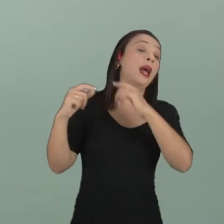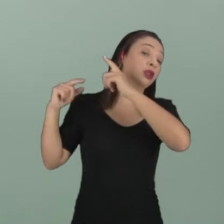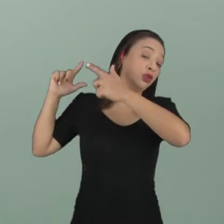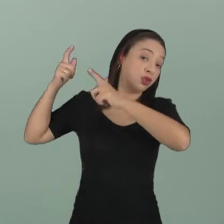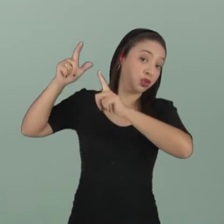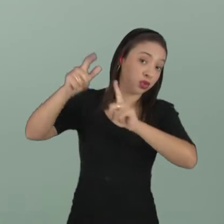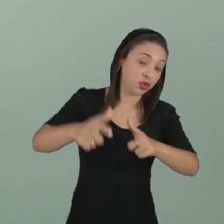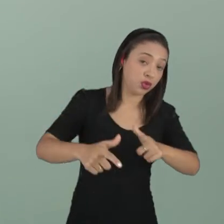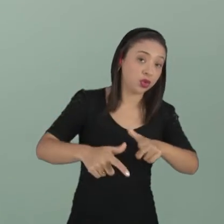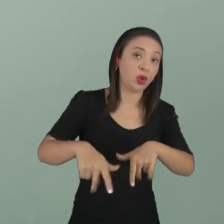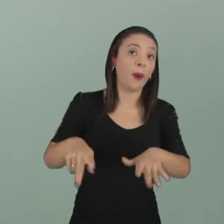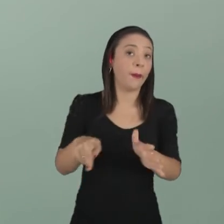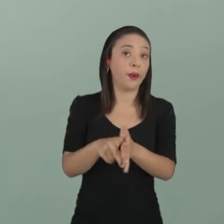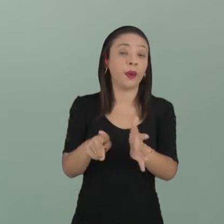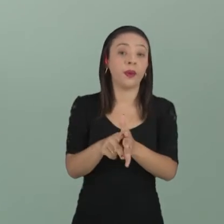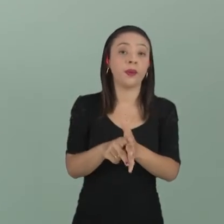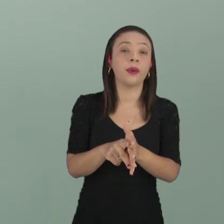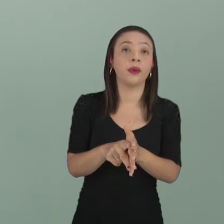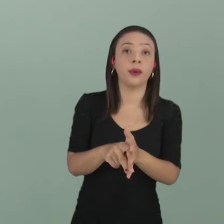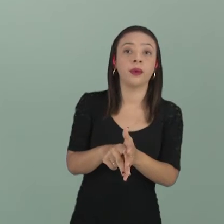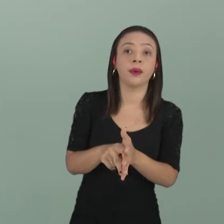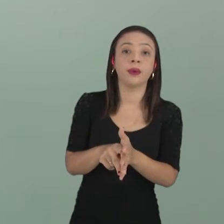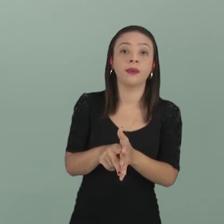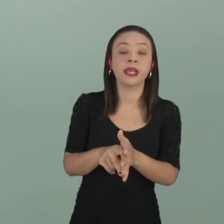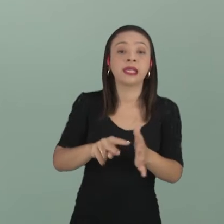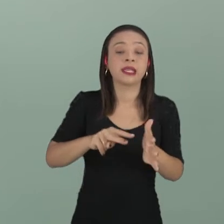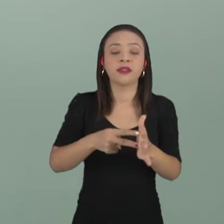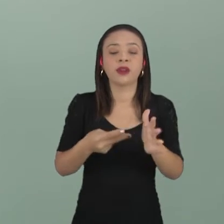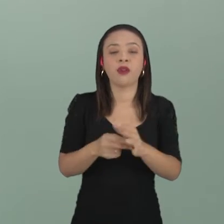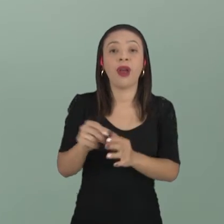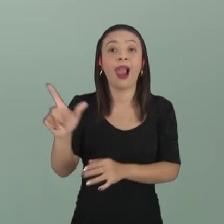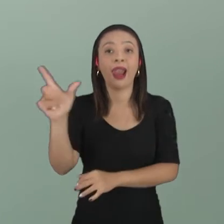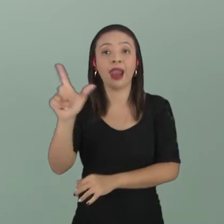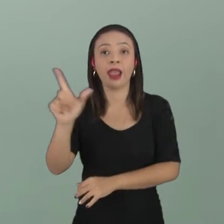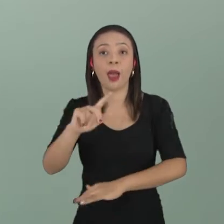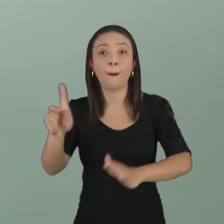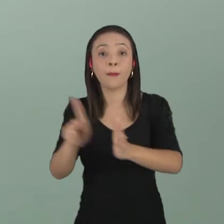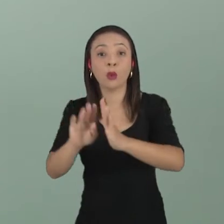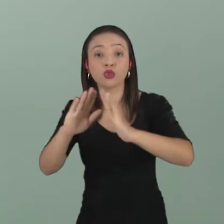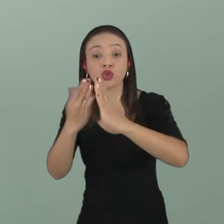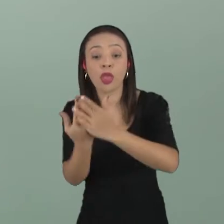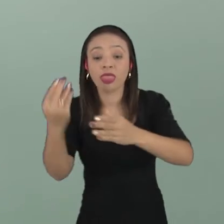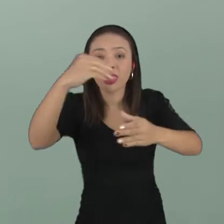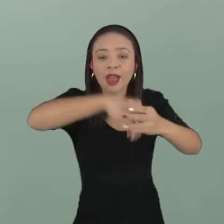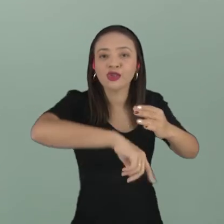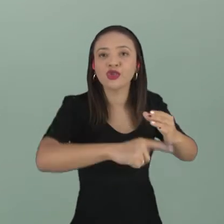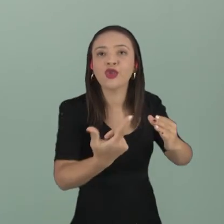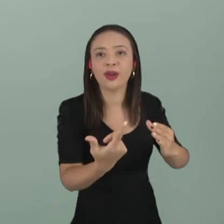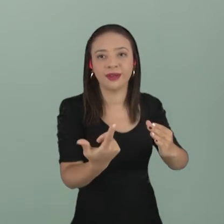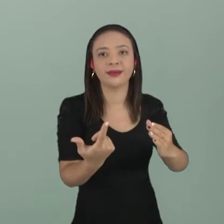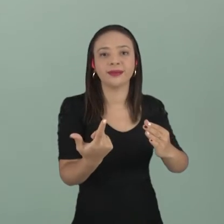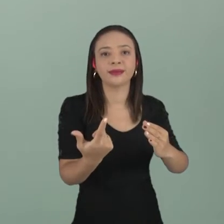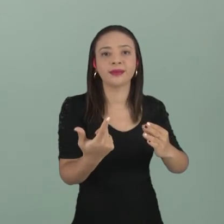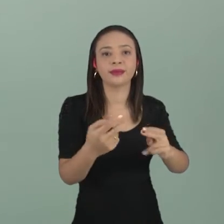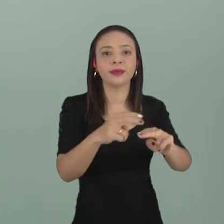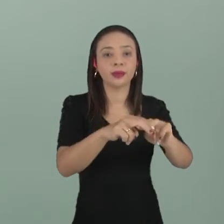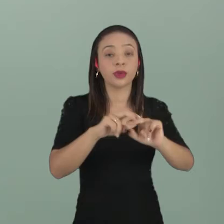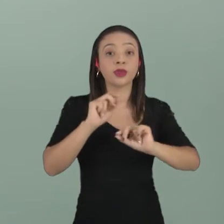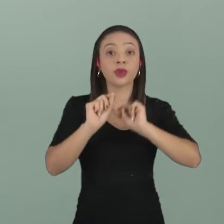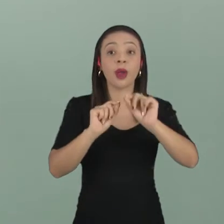uma escola literária dentro da outra. Então, olha a importância do operador. Ele vai